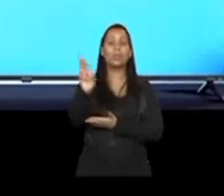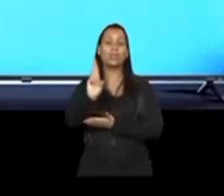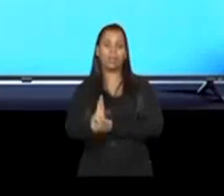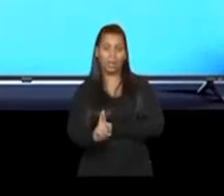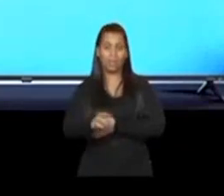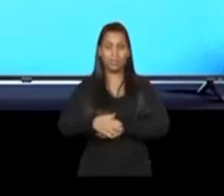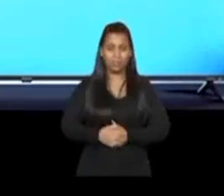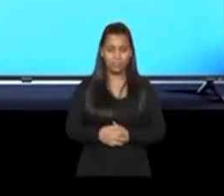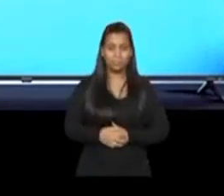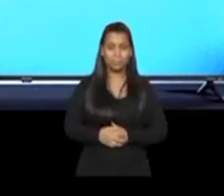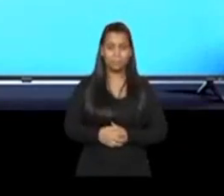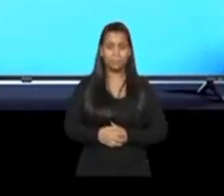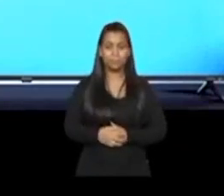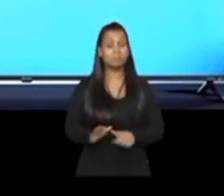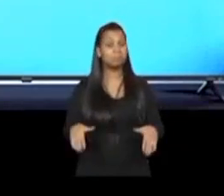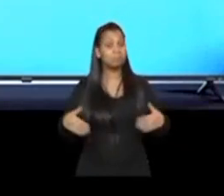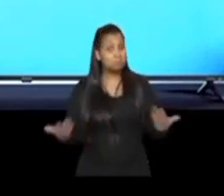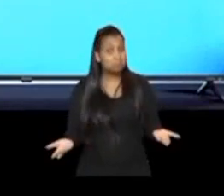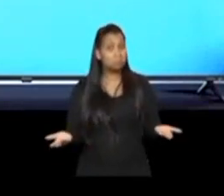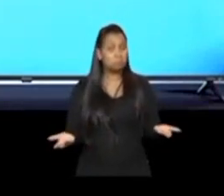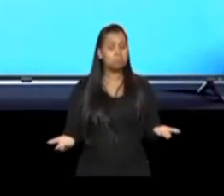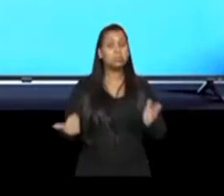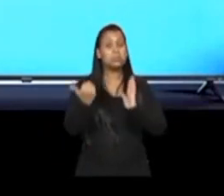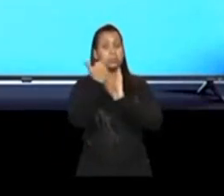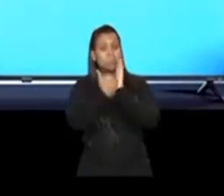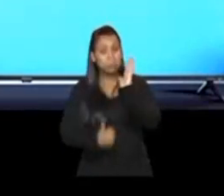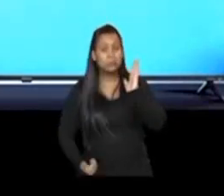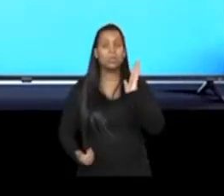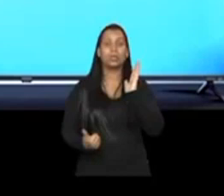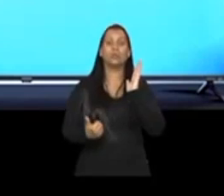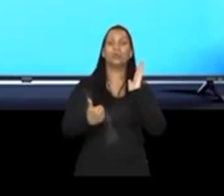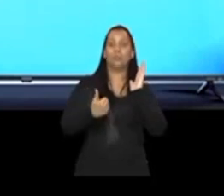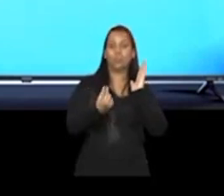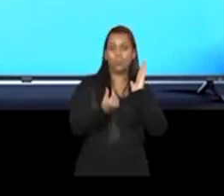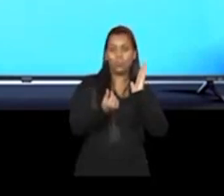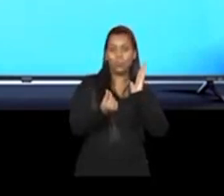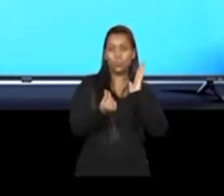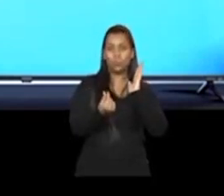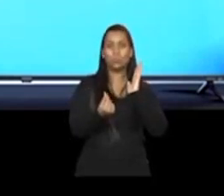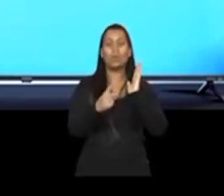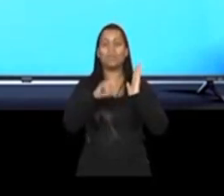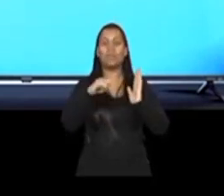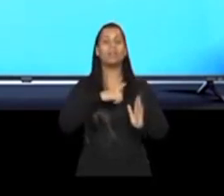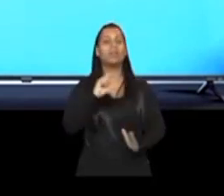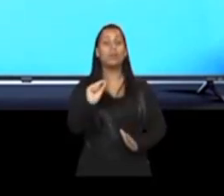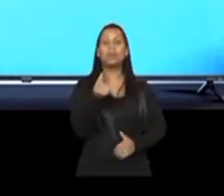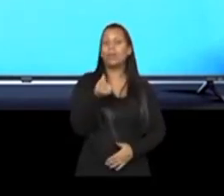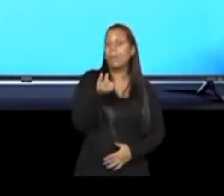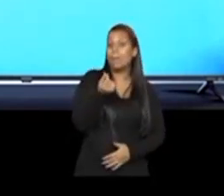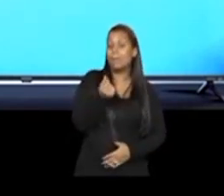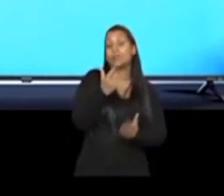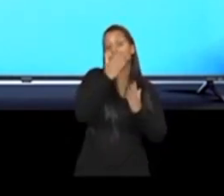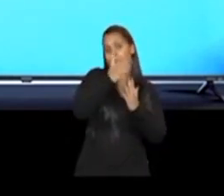etapa. Dessa maneira, subtraindo o desconto do valor total, obtemos o preço a